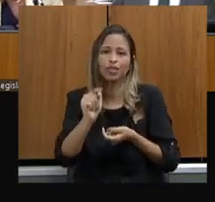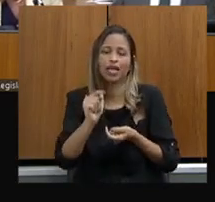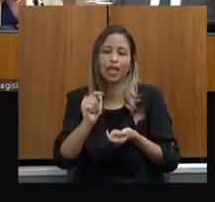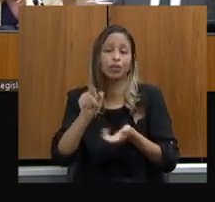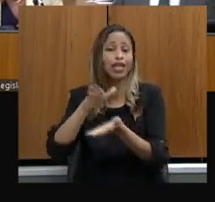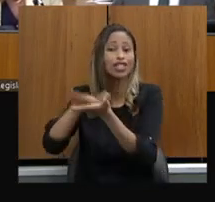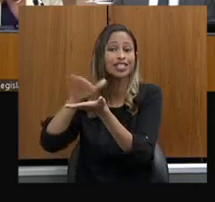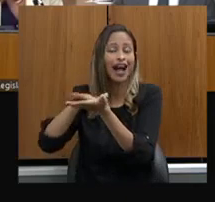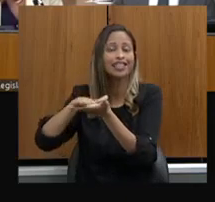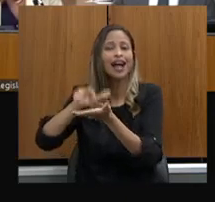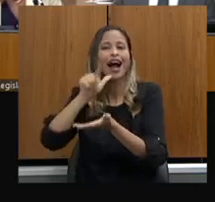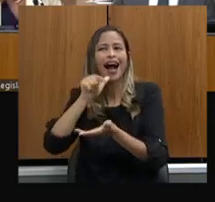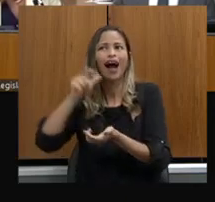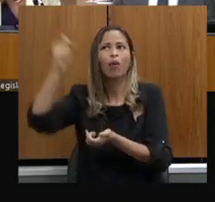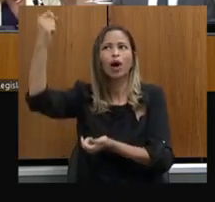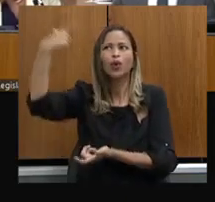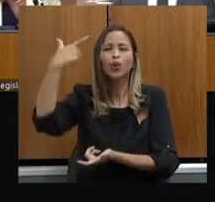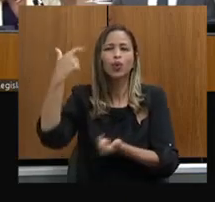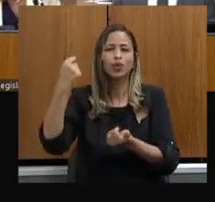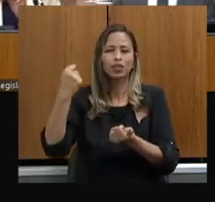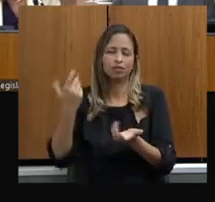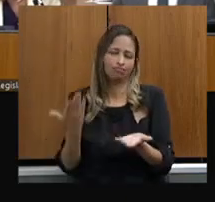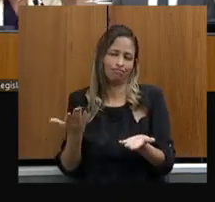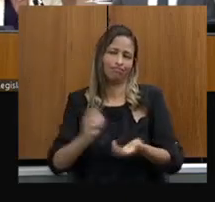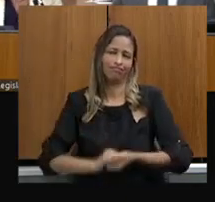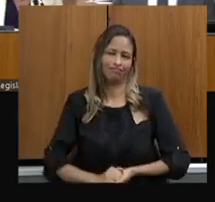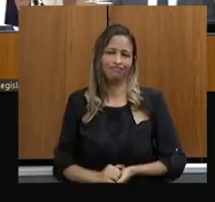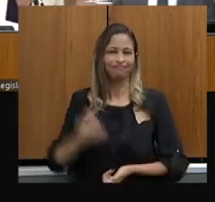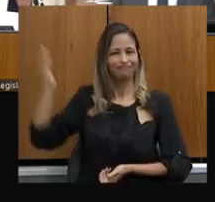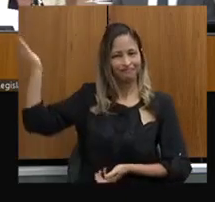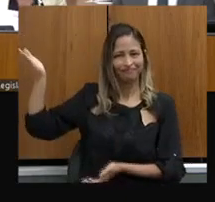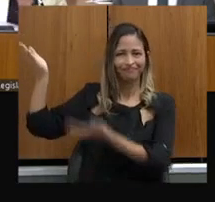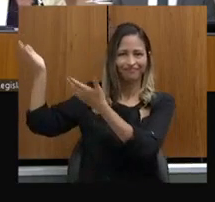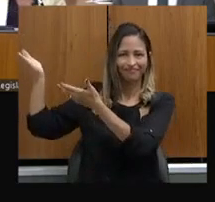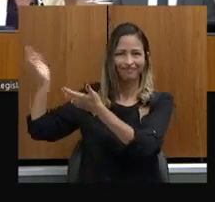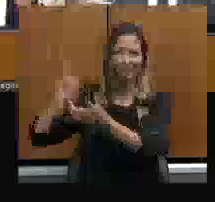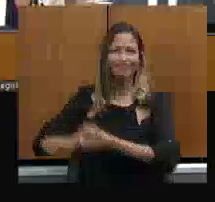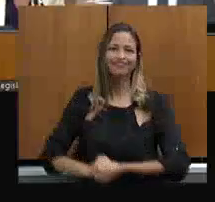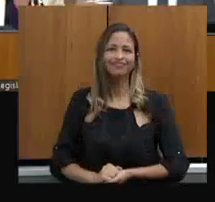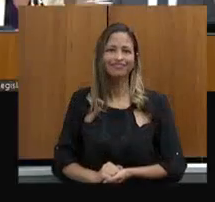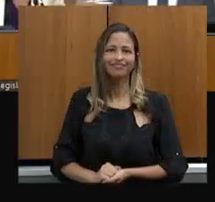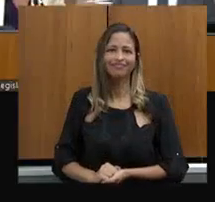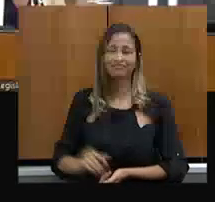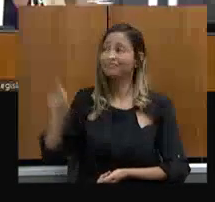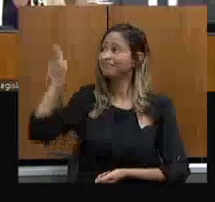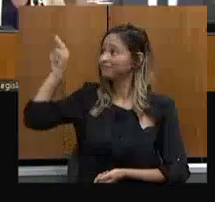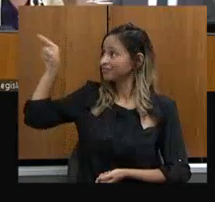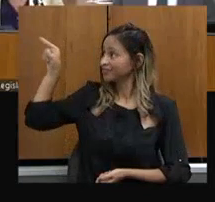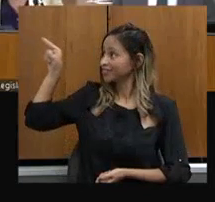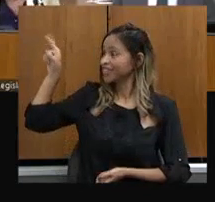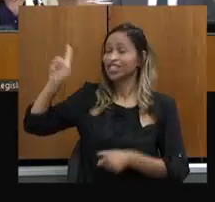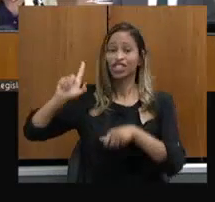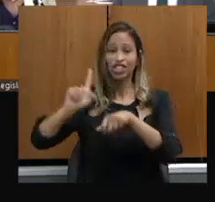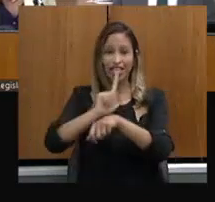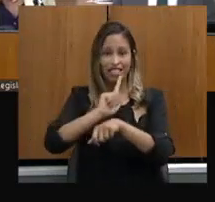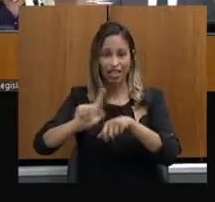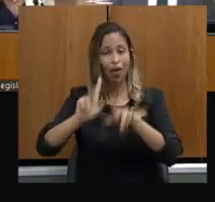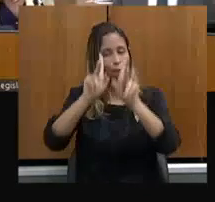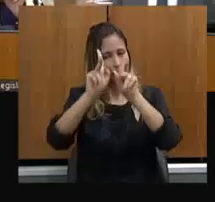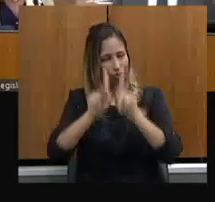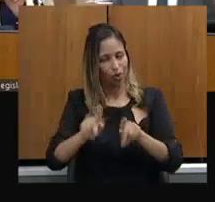nossas despesas de água e energia elétrica e pressão pode passar por favor ainda dentro da gestão de pessoas